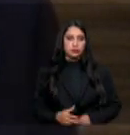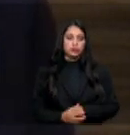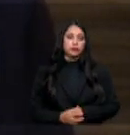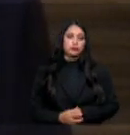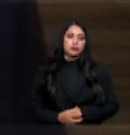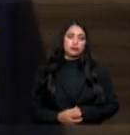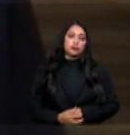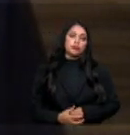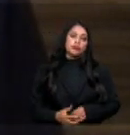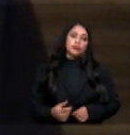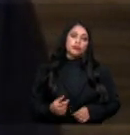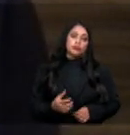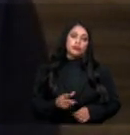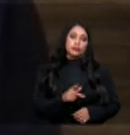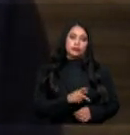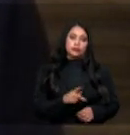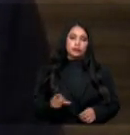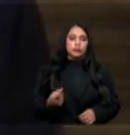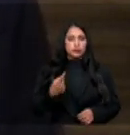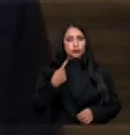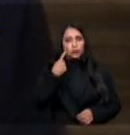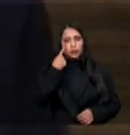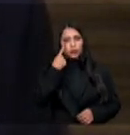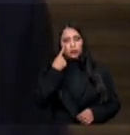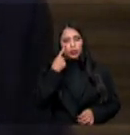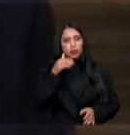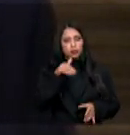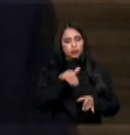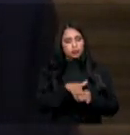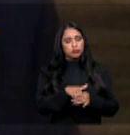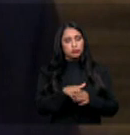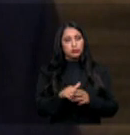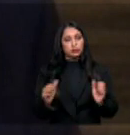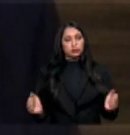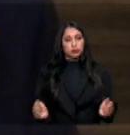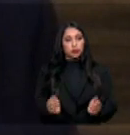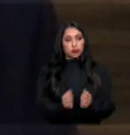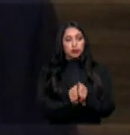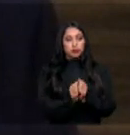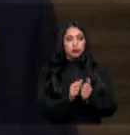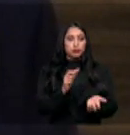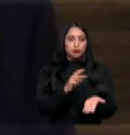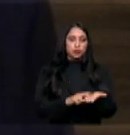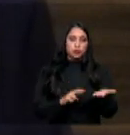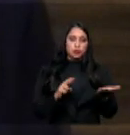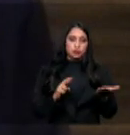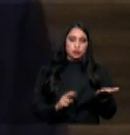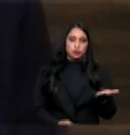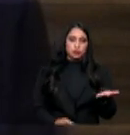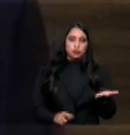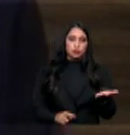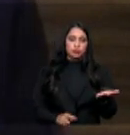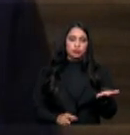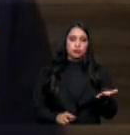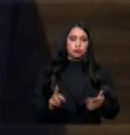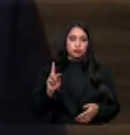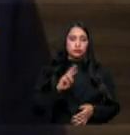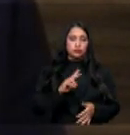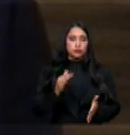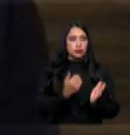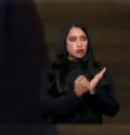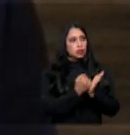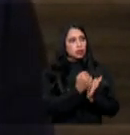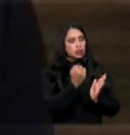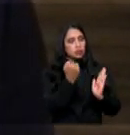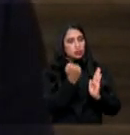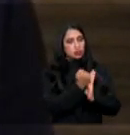plano, presidente, observo que estou acompanhando o eminente relator na rejeição das